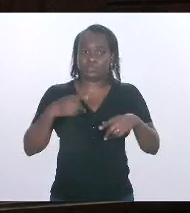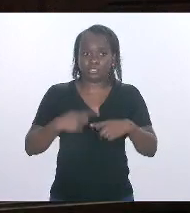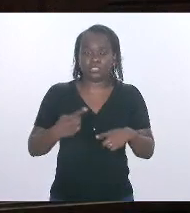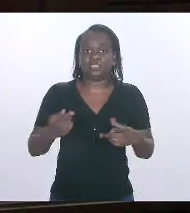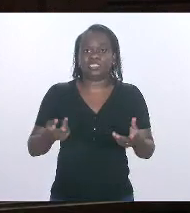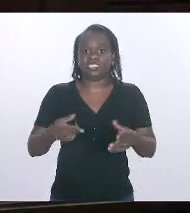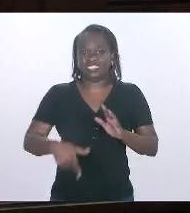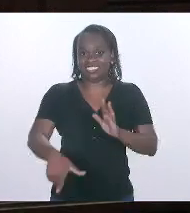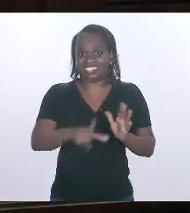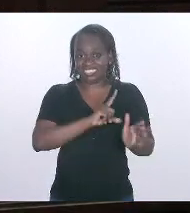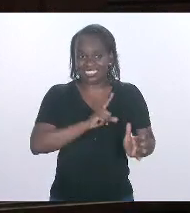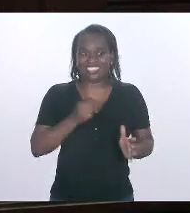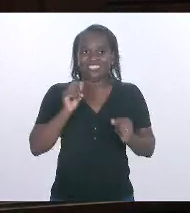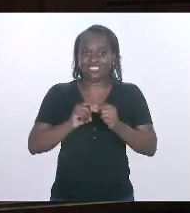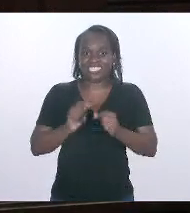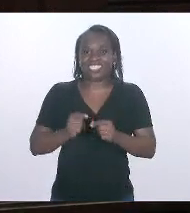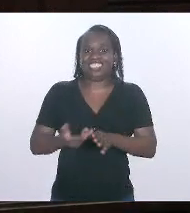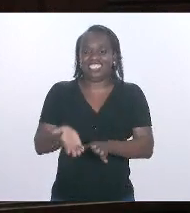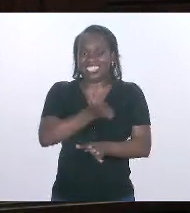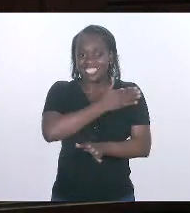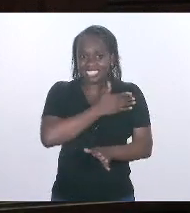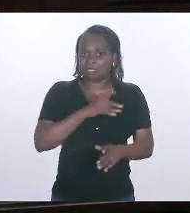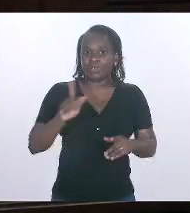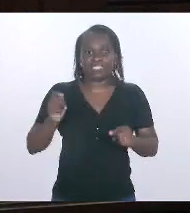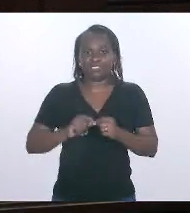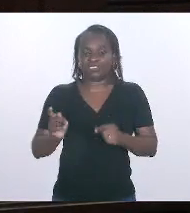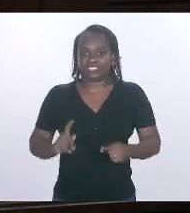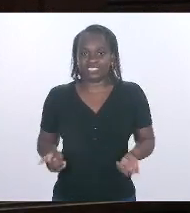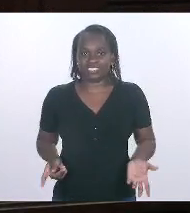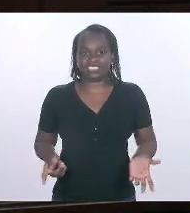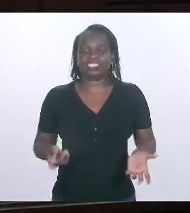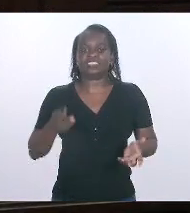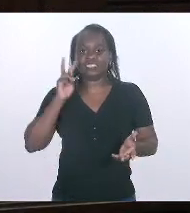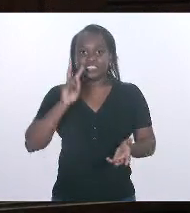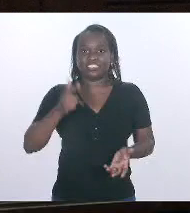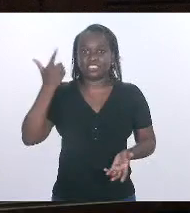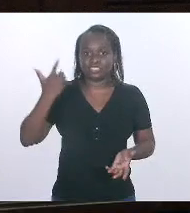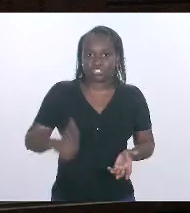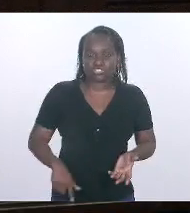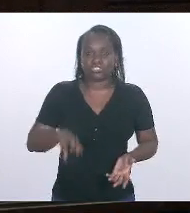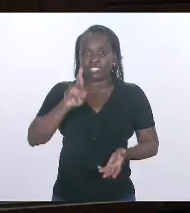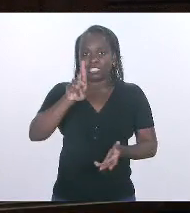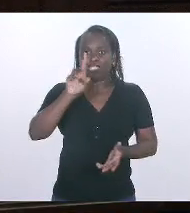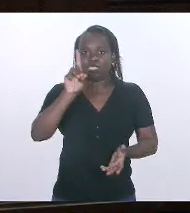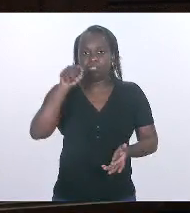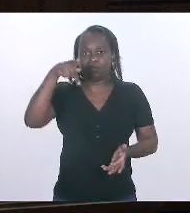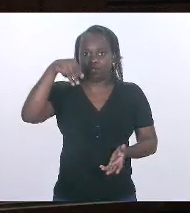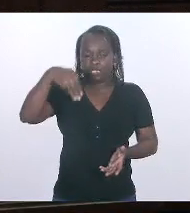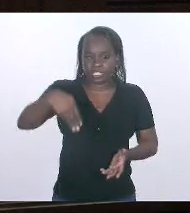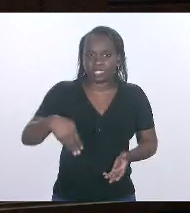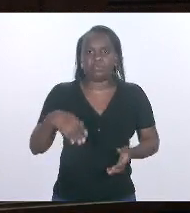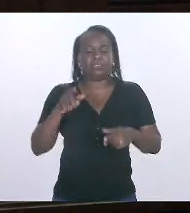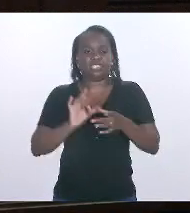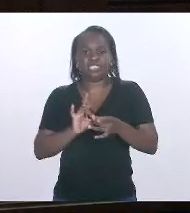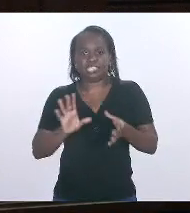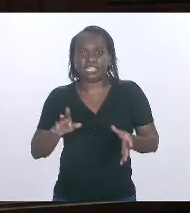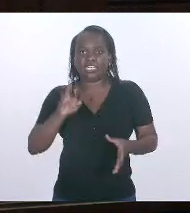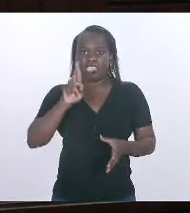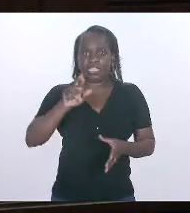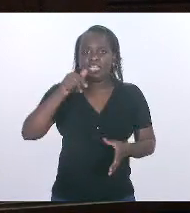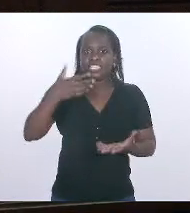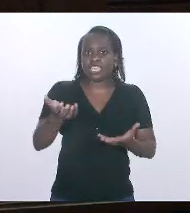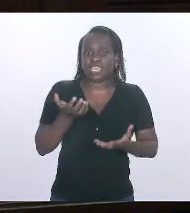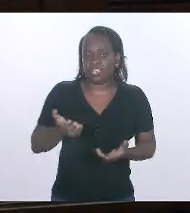daquilo que deveríamos ter feito aqui e não fizemos? Rever o RDPM e deixar de ser o